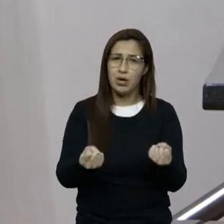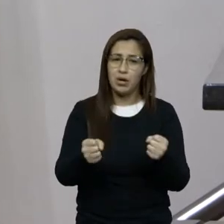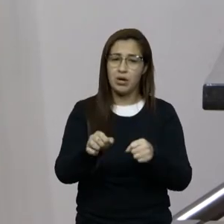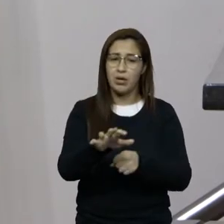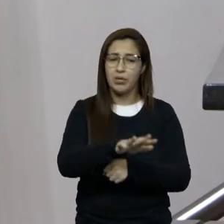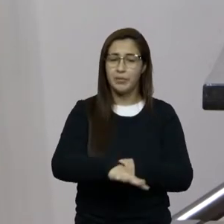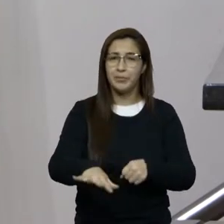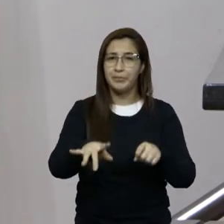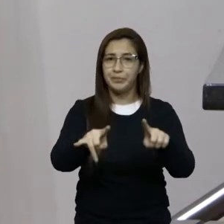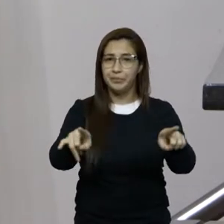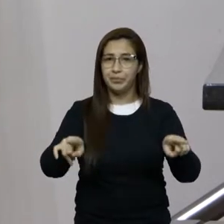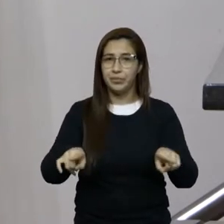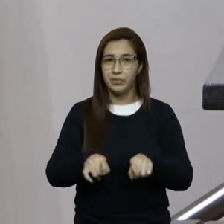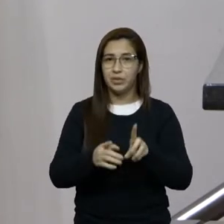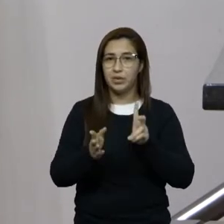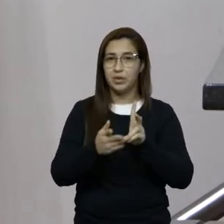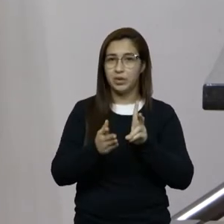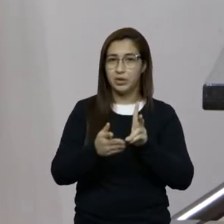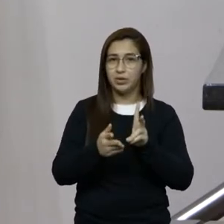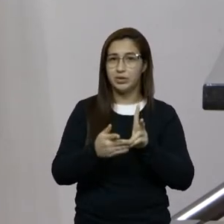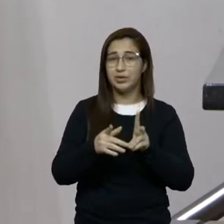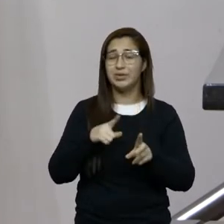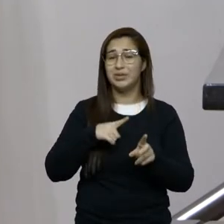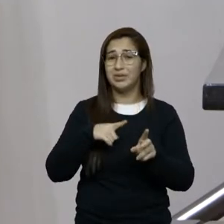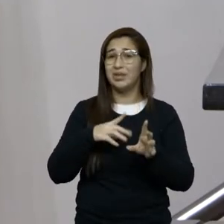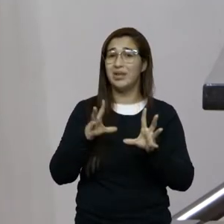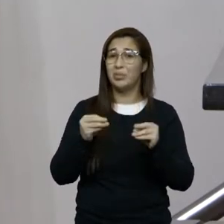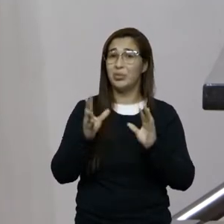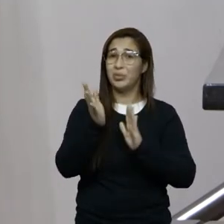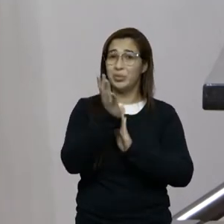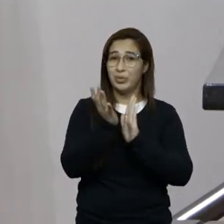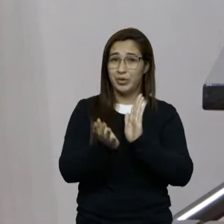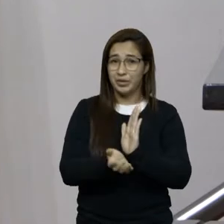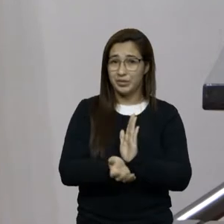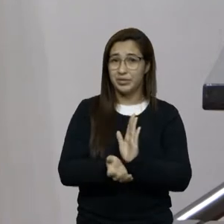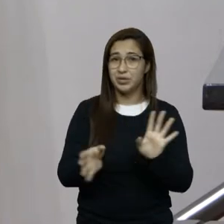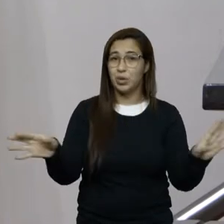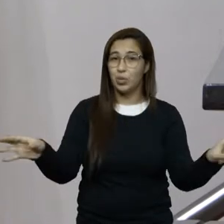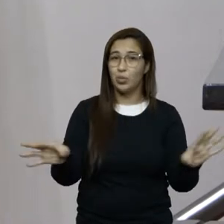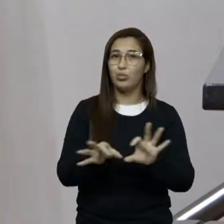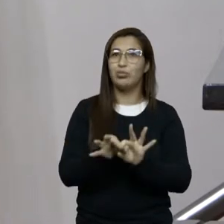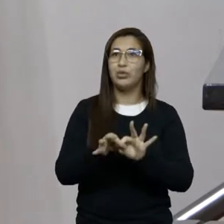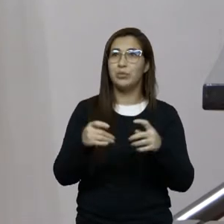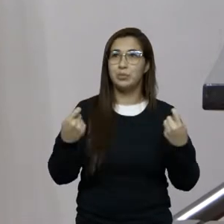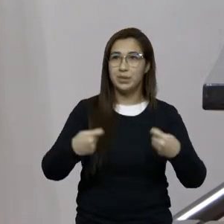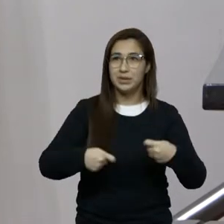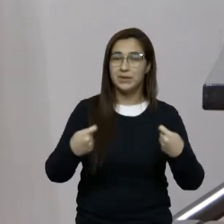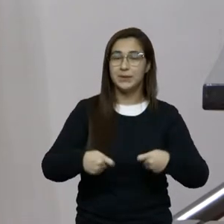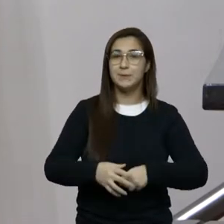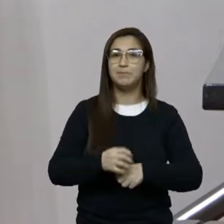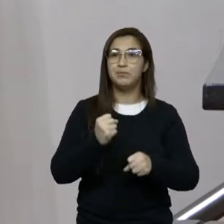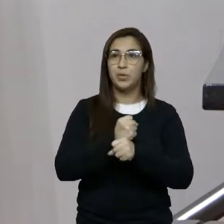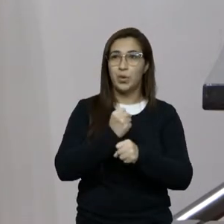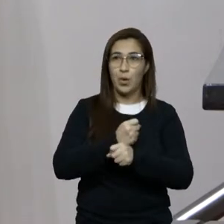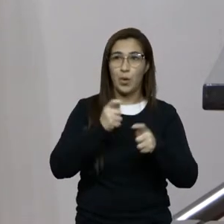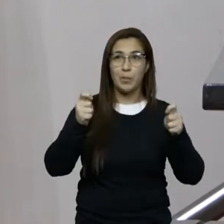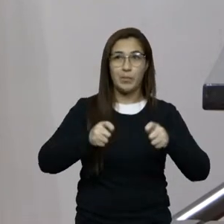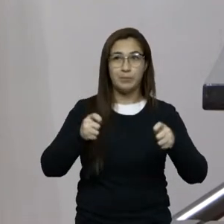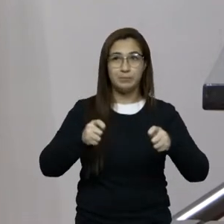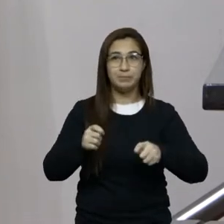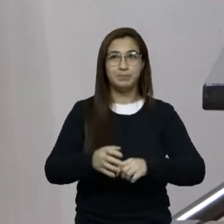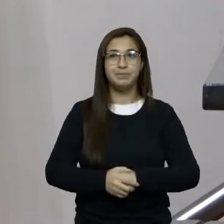com toda a burocracia que tem tendo é com união que a gente faz obras mas eu quero trazer aqui uma grande obra